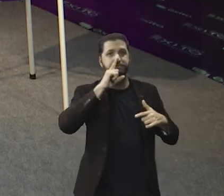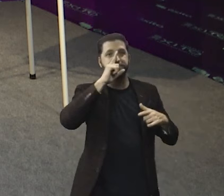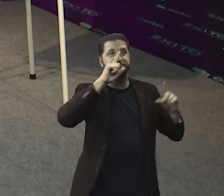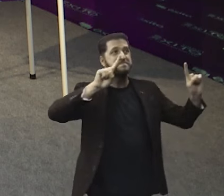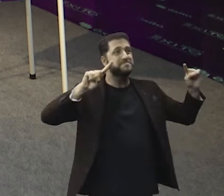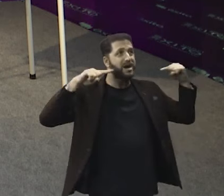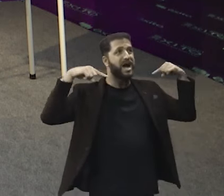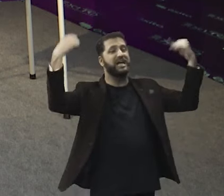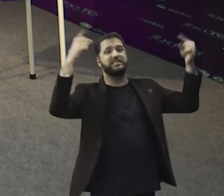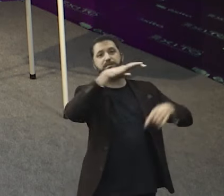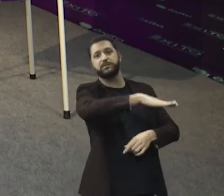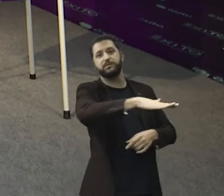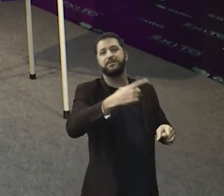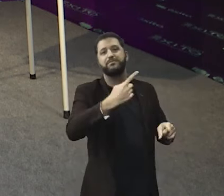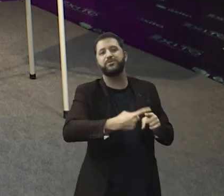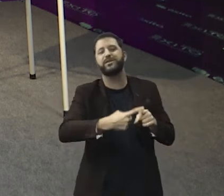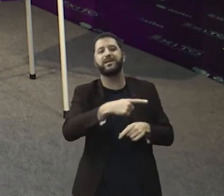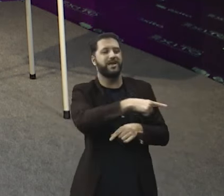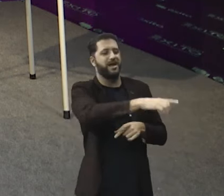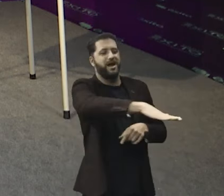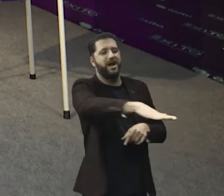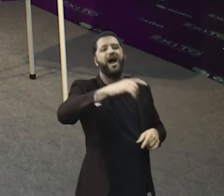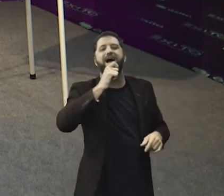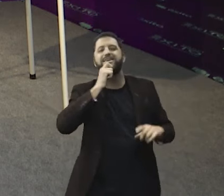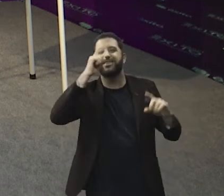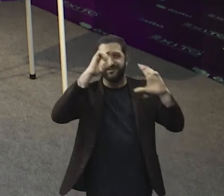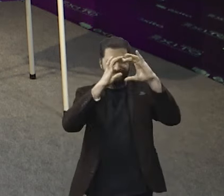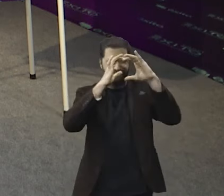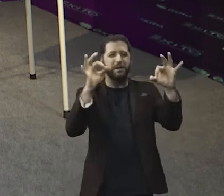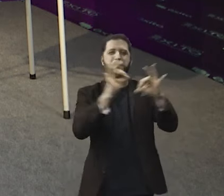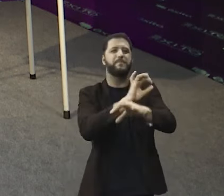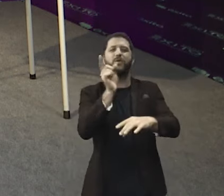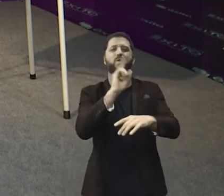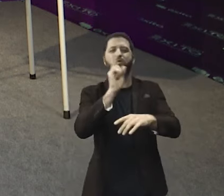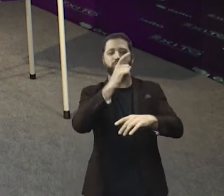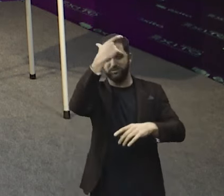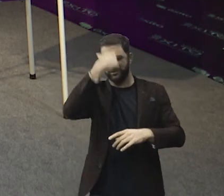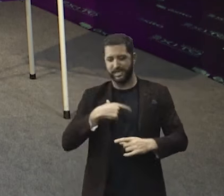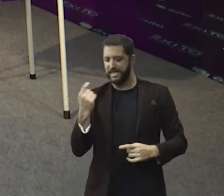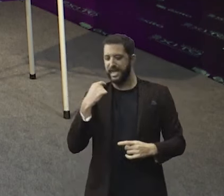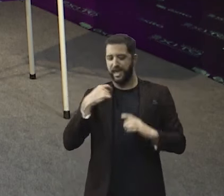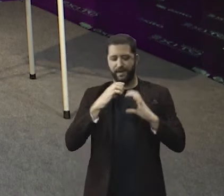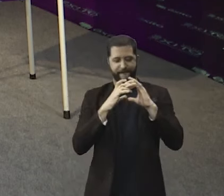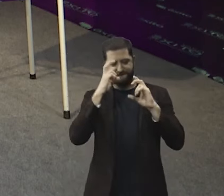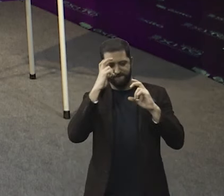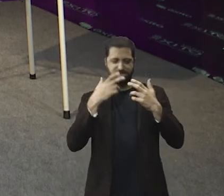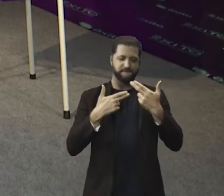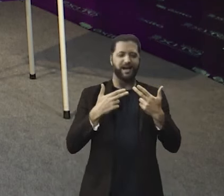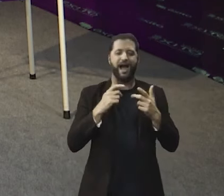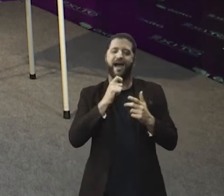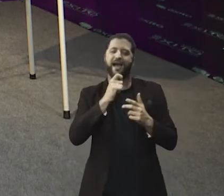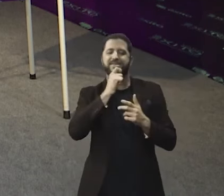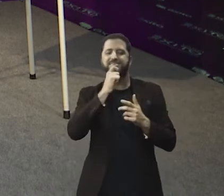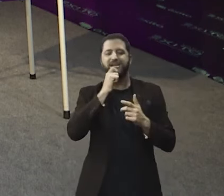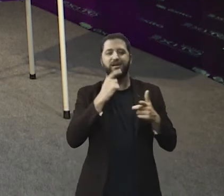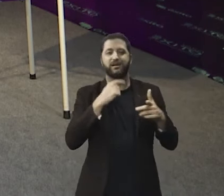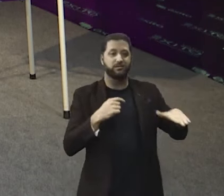adolescente porque eles ainda não fizeram não formaram ainda totalmente o seu a a sua cognição eles ainda tão